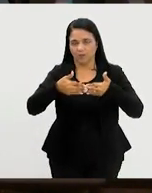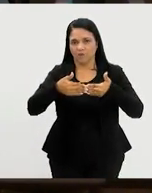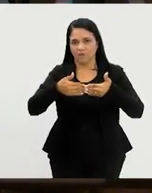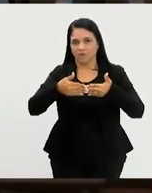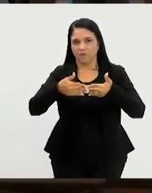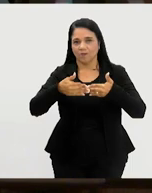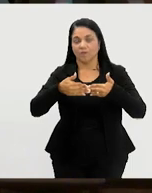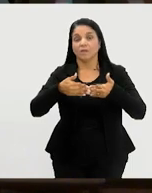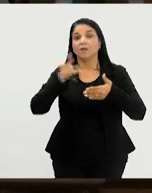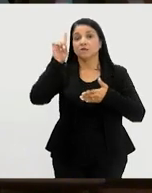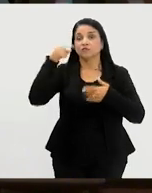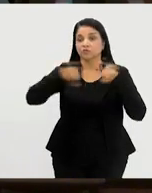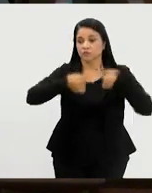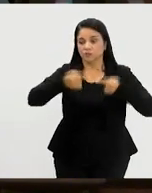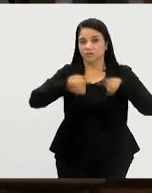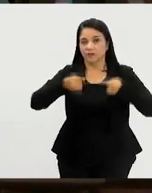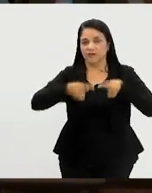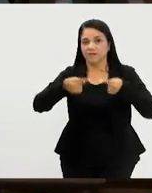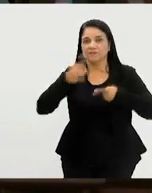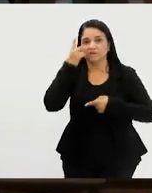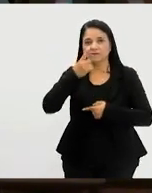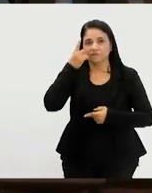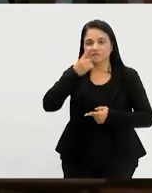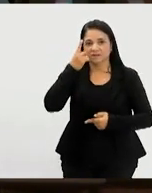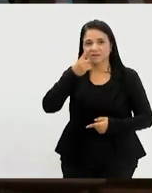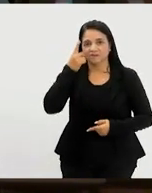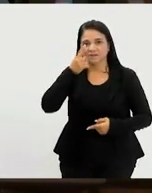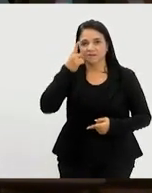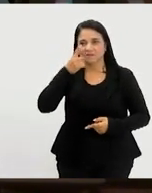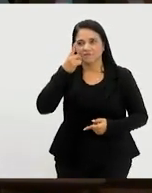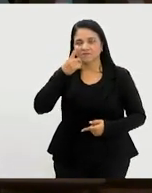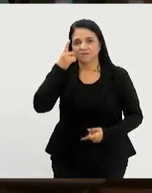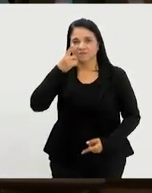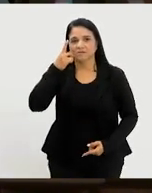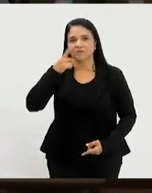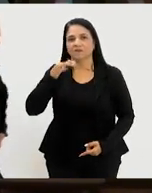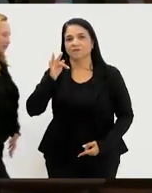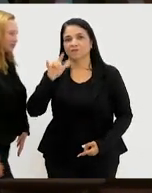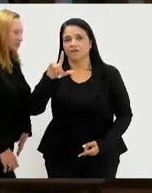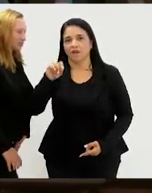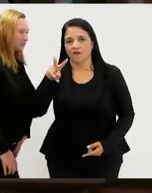para discutir o deputado autor Flávio